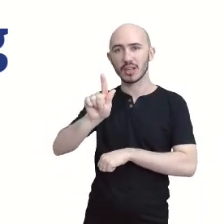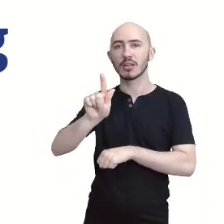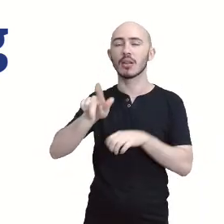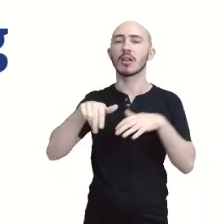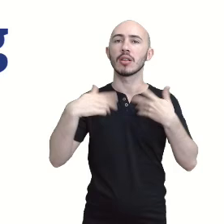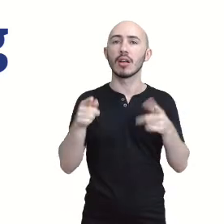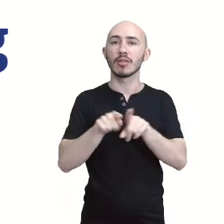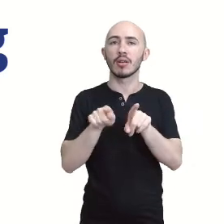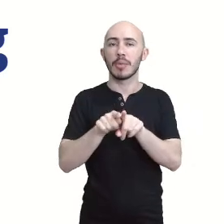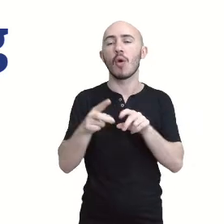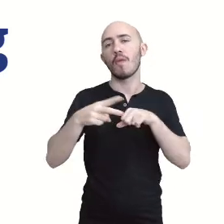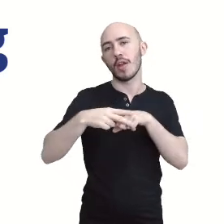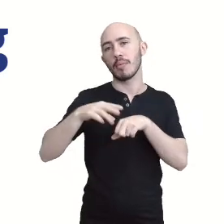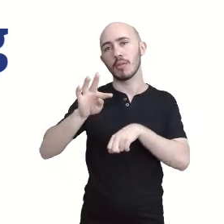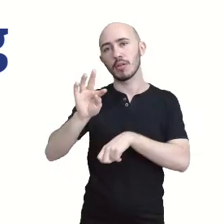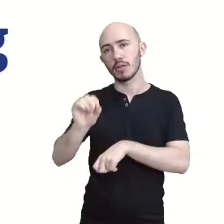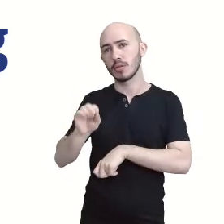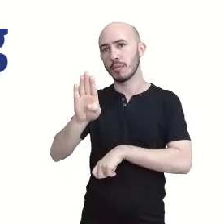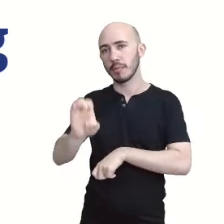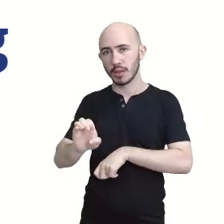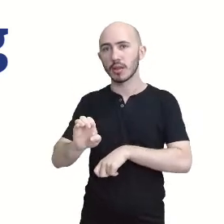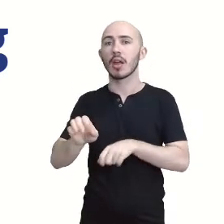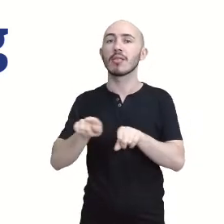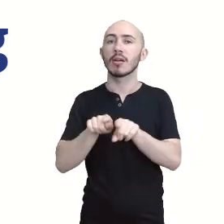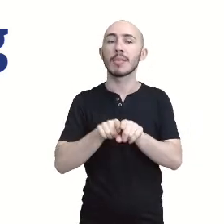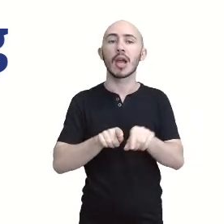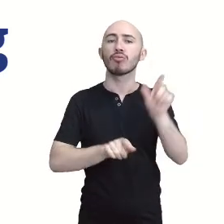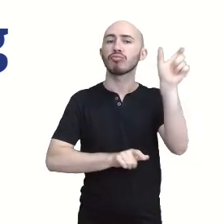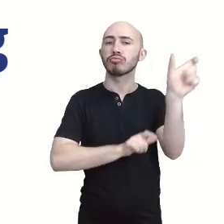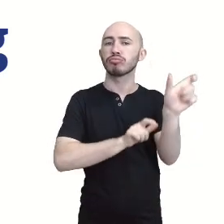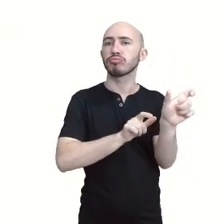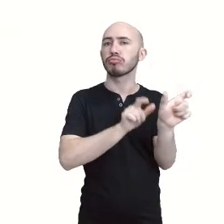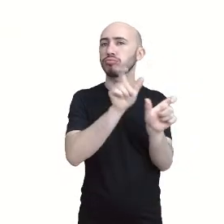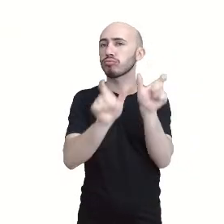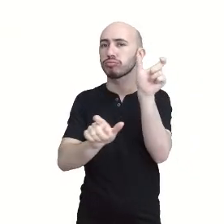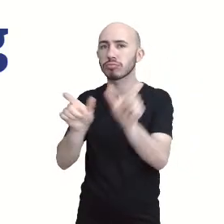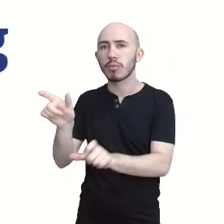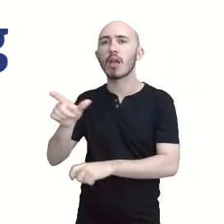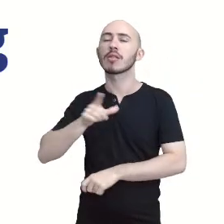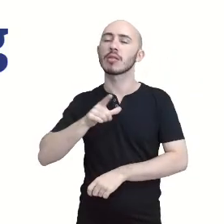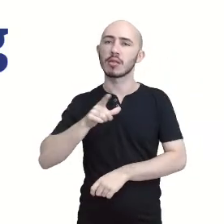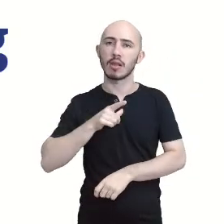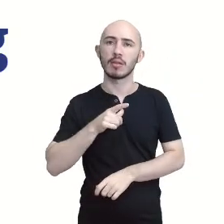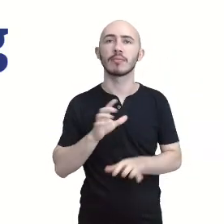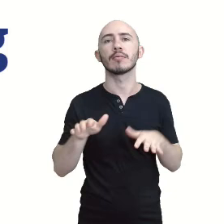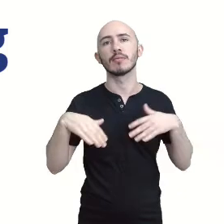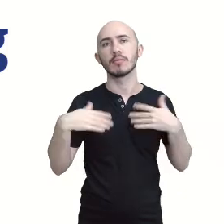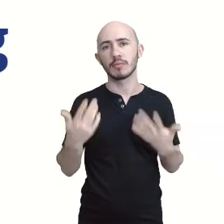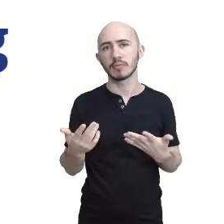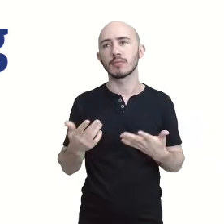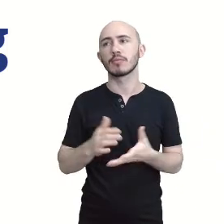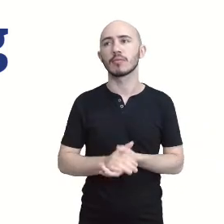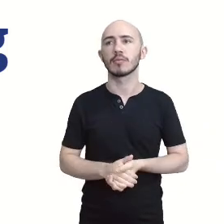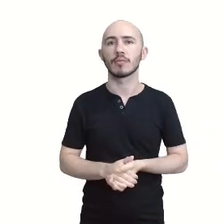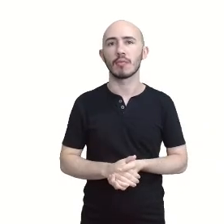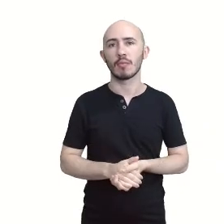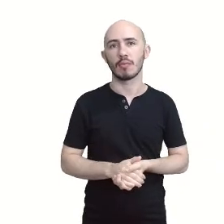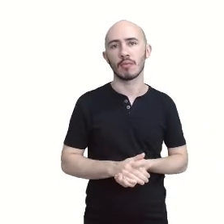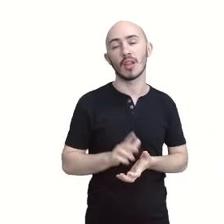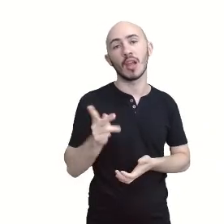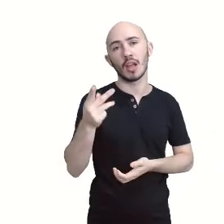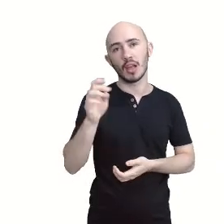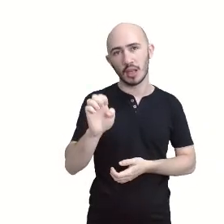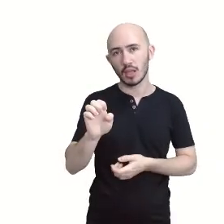eu tenho outra coisa interessante, que são os meus sujeitos, tá? Então, tanto he, she e they fazem parte dos